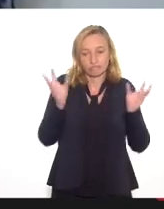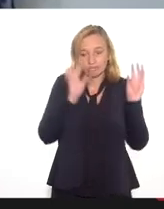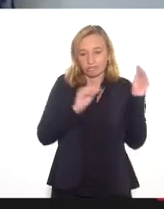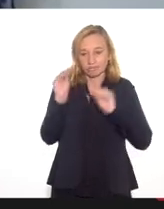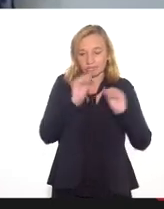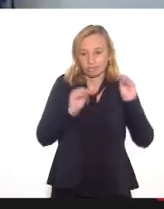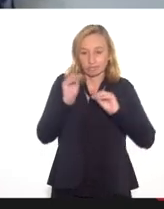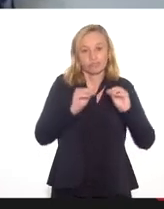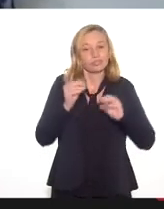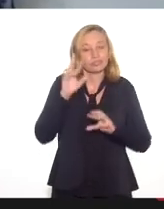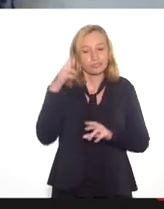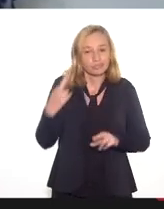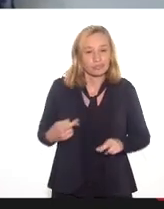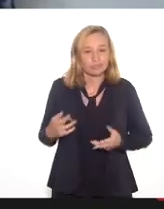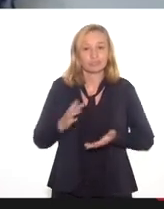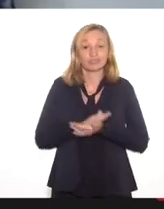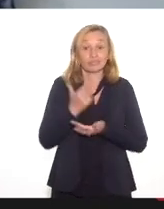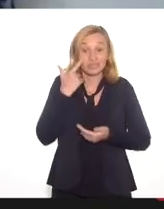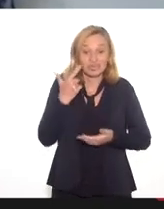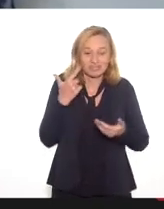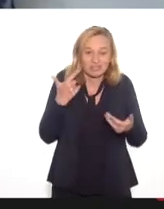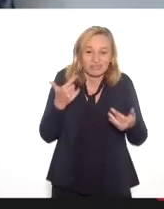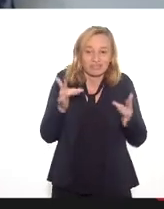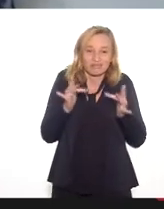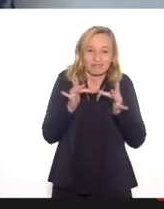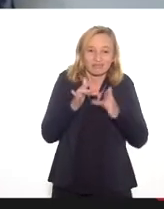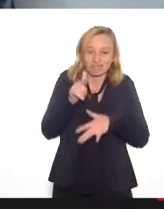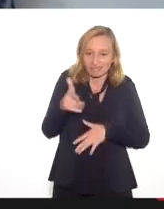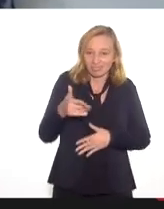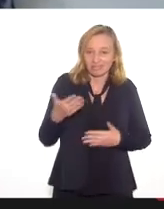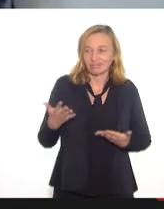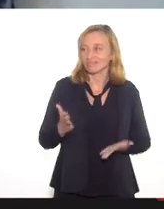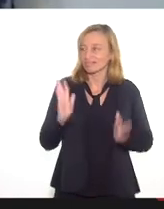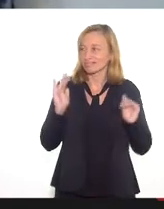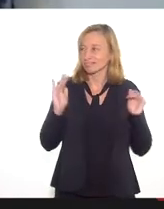Renata não vejo a hora de poder estar com vocês aí pessoalmente